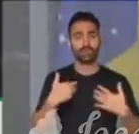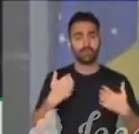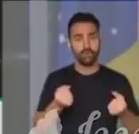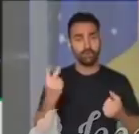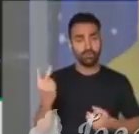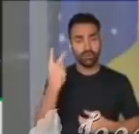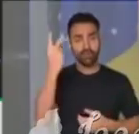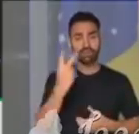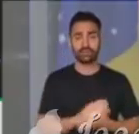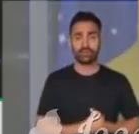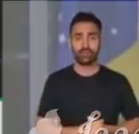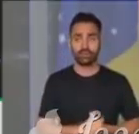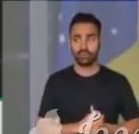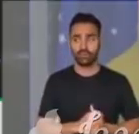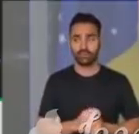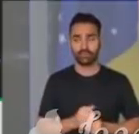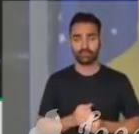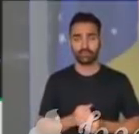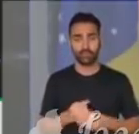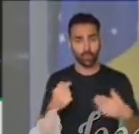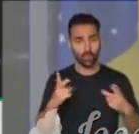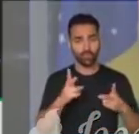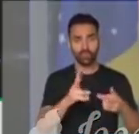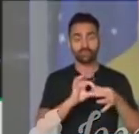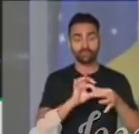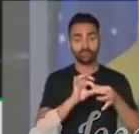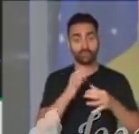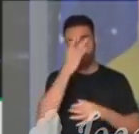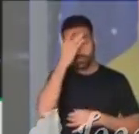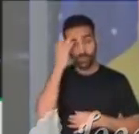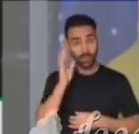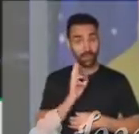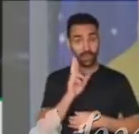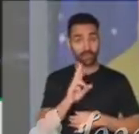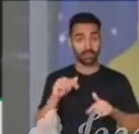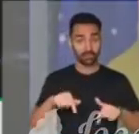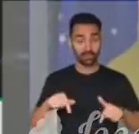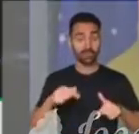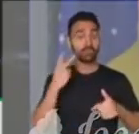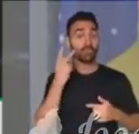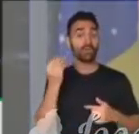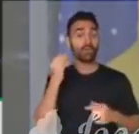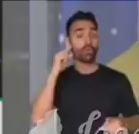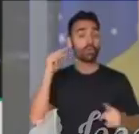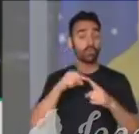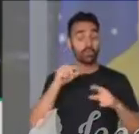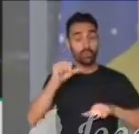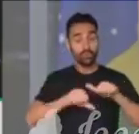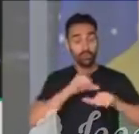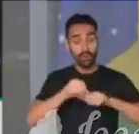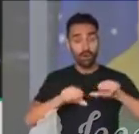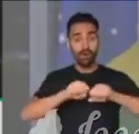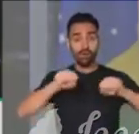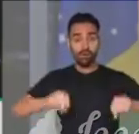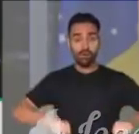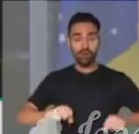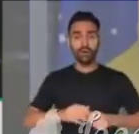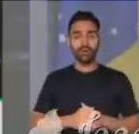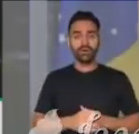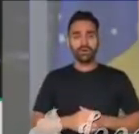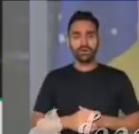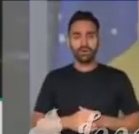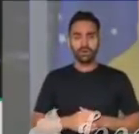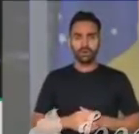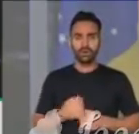conexão acesa e que os representantes que estejam aqui para mudar o sistema, eles